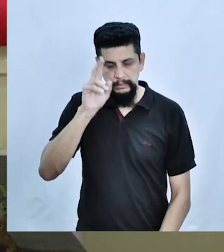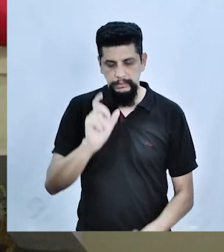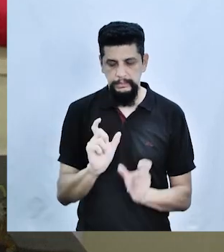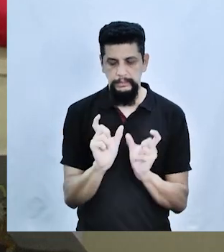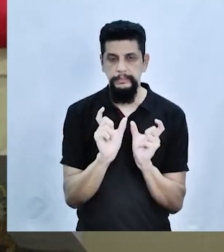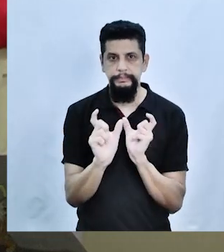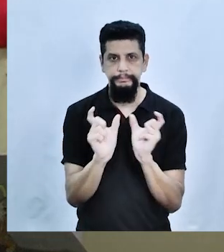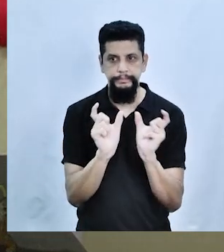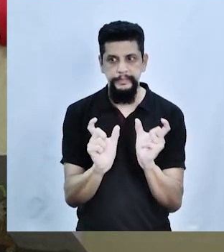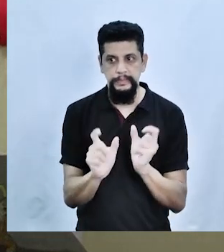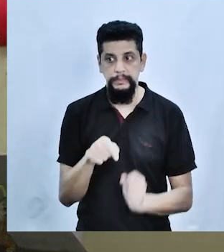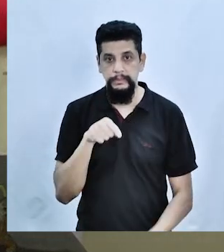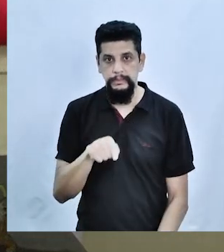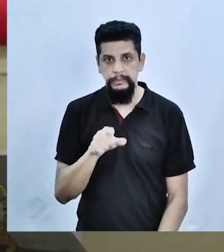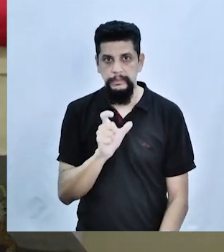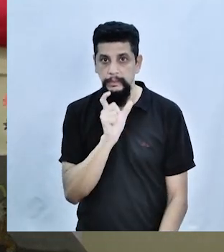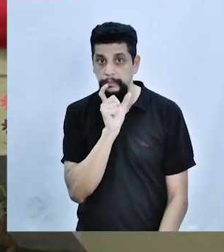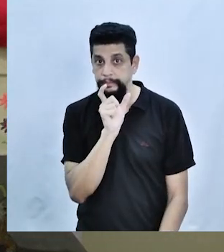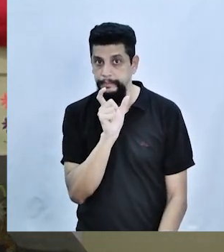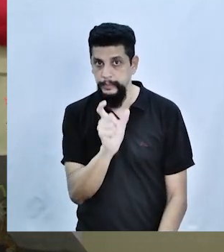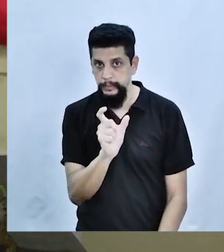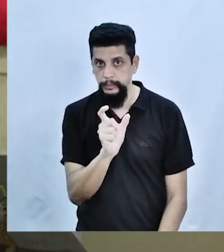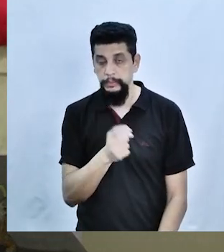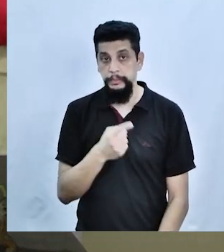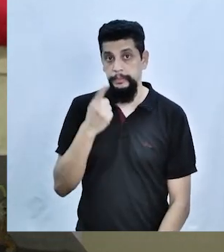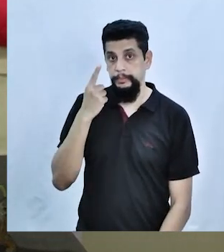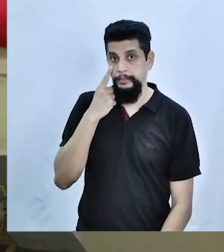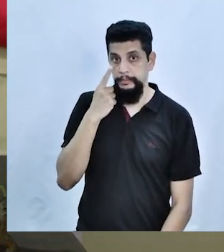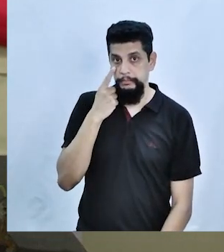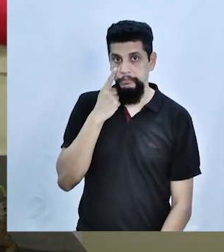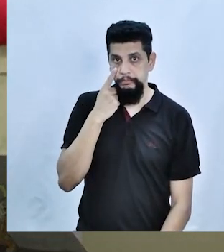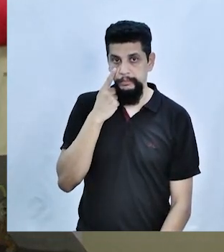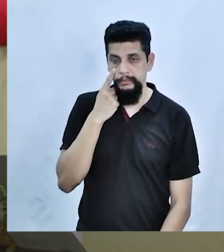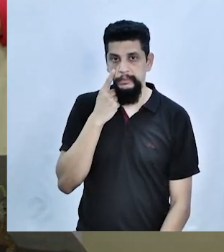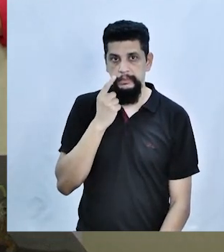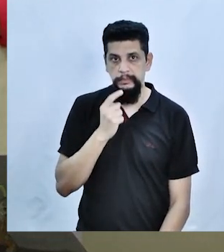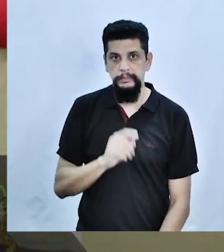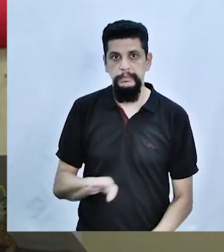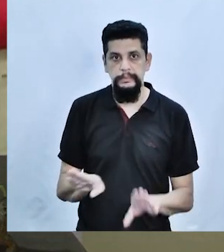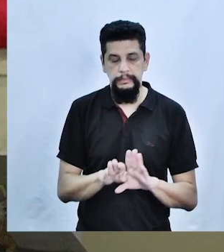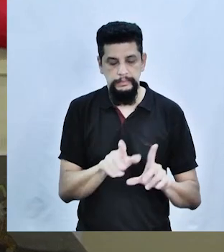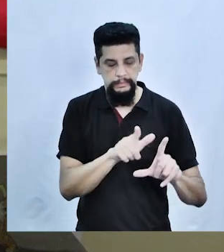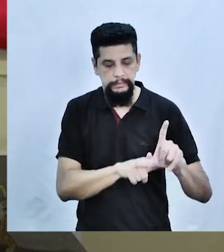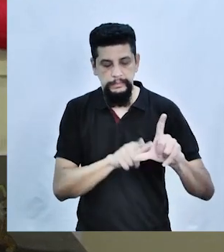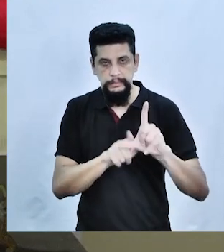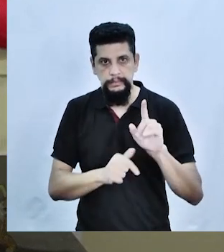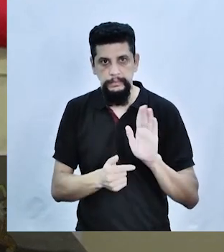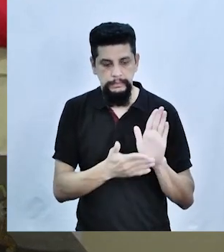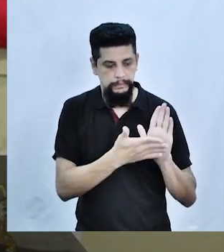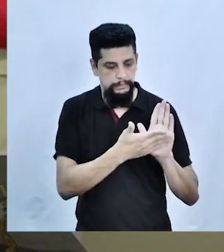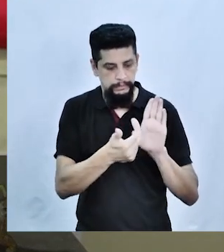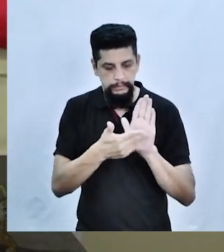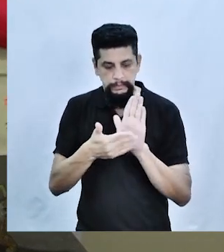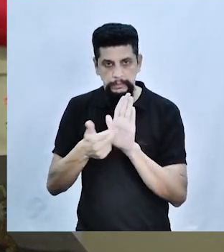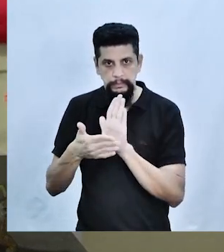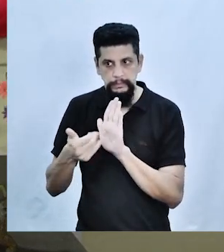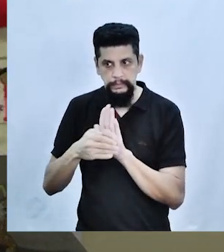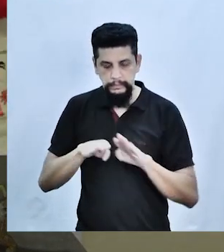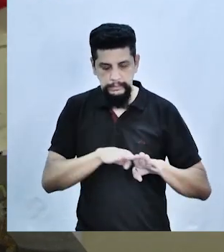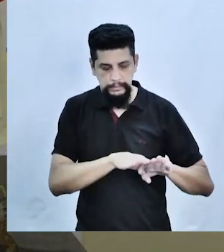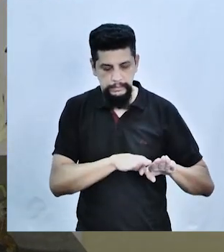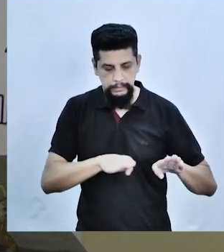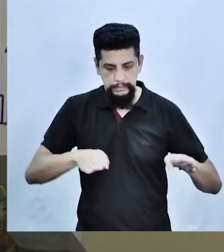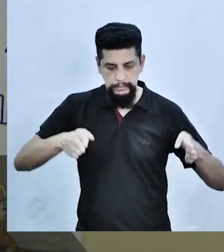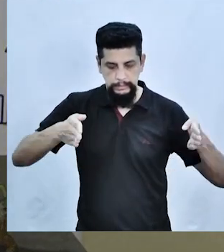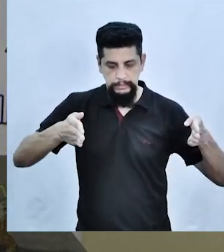do quebra-cabeça que nós montamos? Aqui está a palavra, olha aqui, ó. Uhum. E as letras estão aqui. Então eu vou tirar do meu caderno e